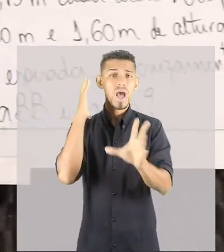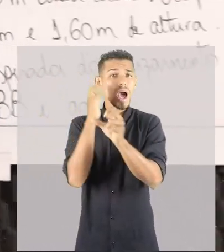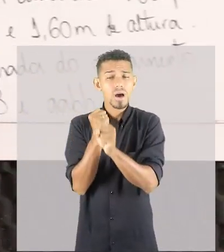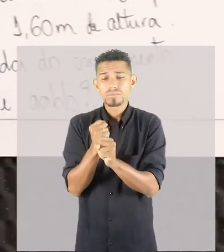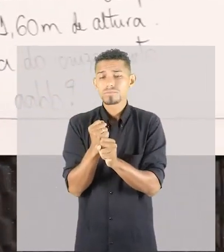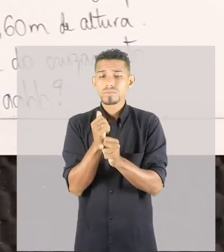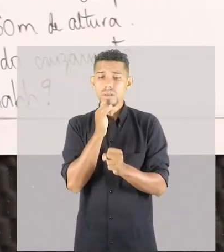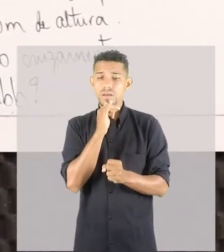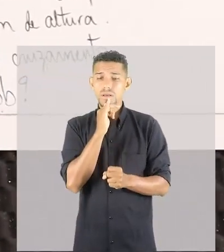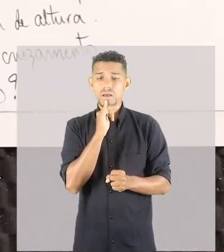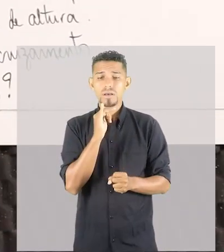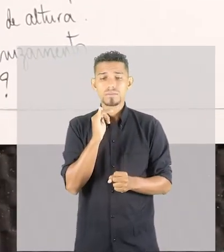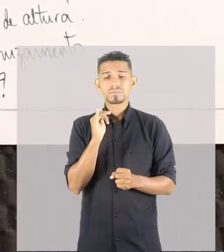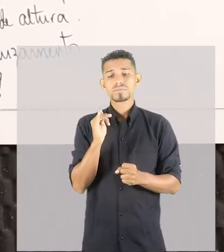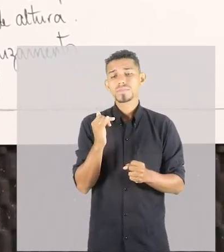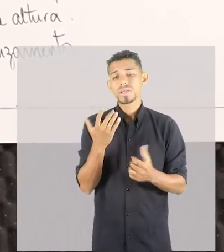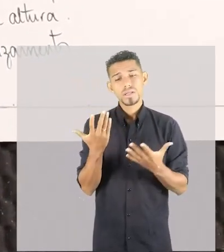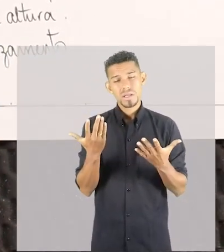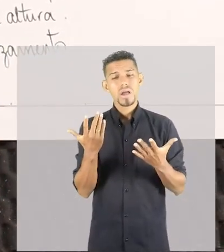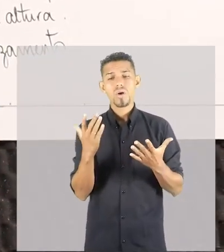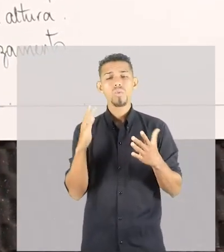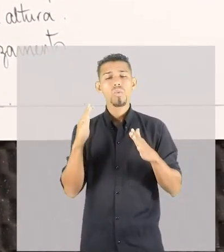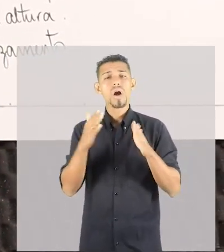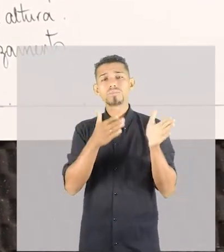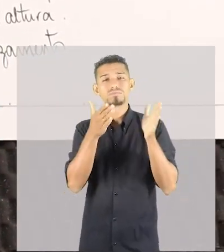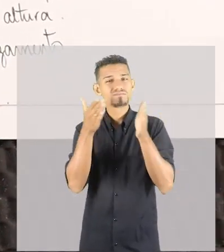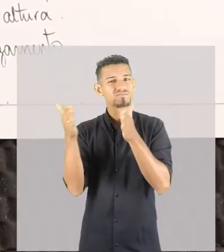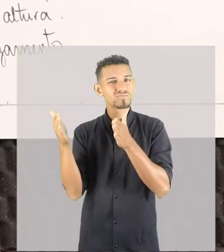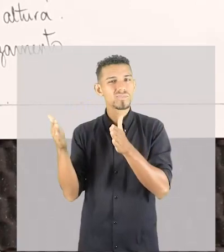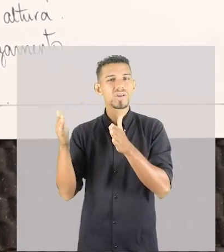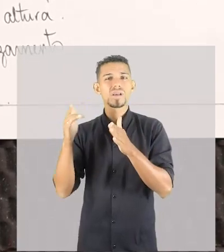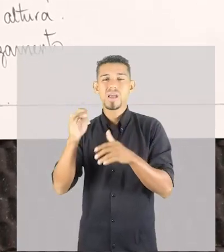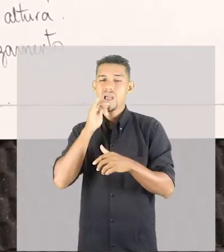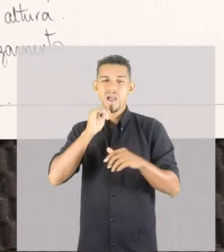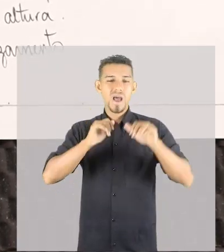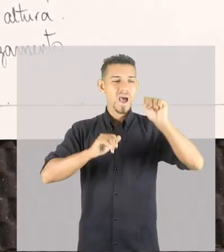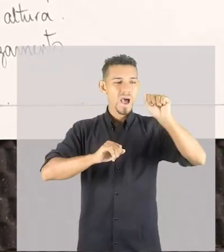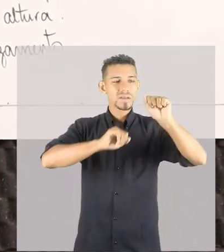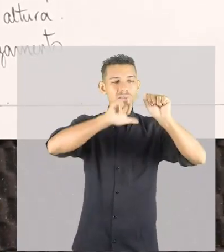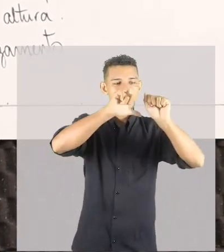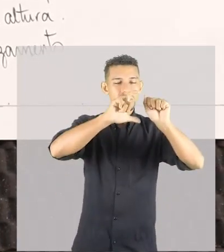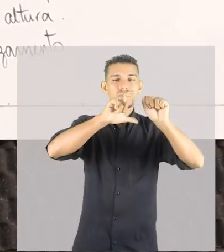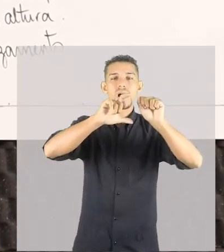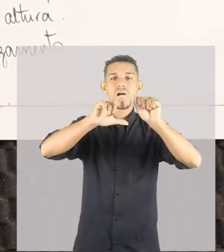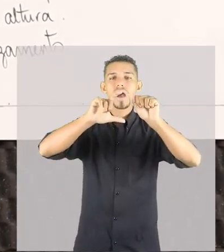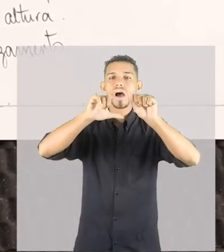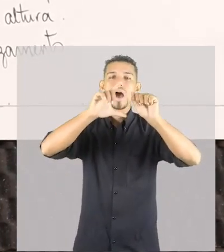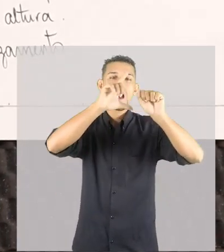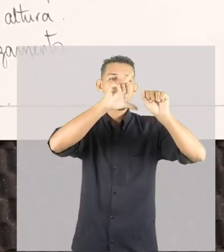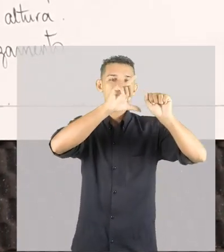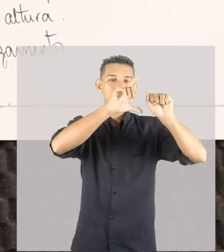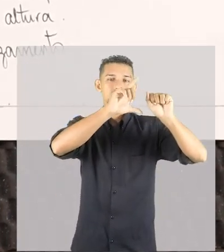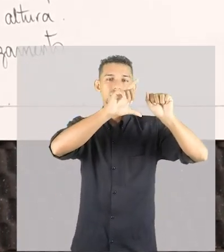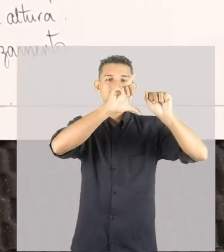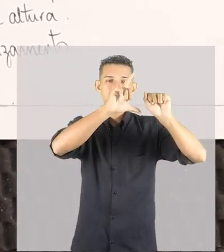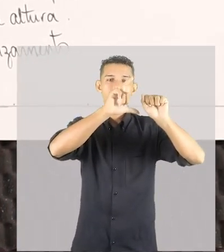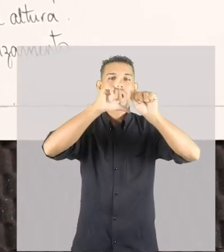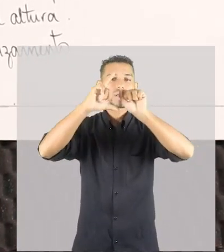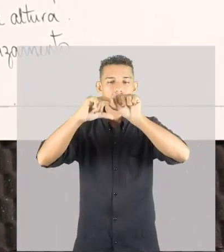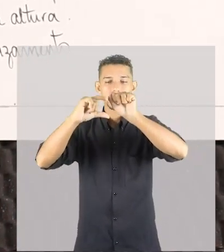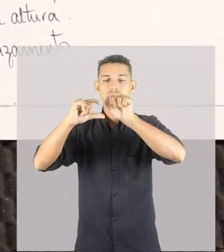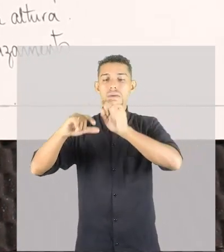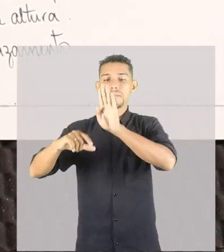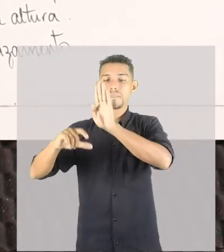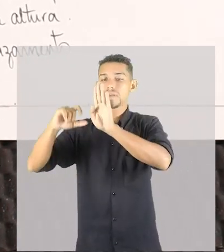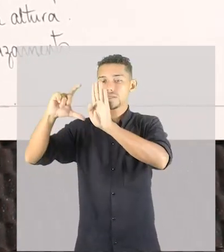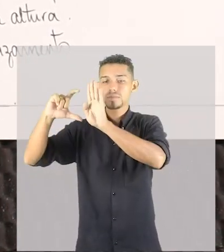né, para mostrar qual é a descendência do cruzamento de Azão, Azinho, Bzão, Bzão e Azinho, Azinho,